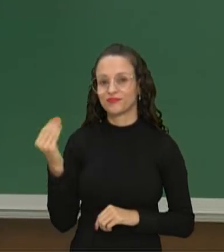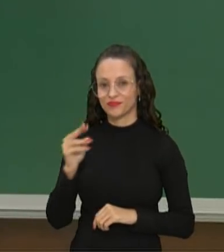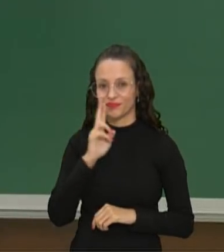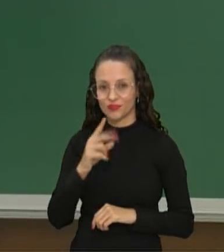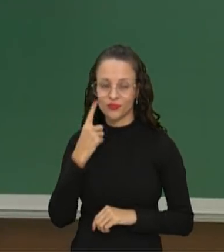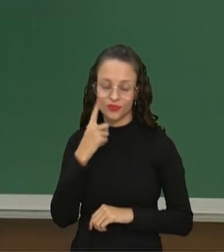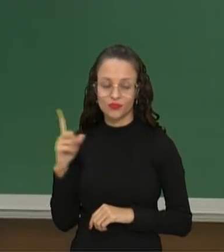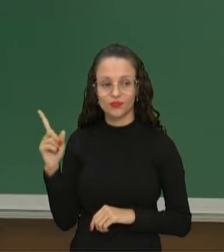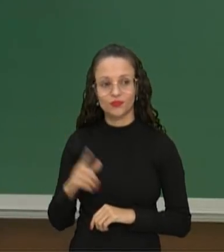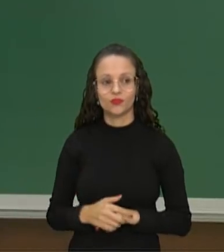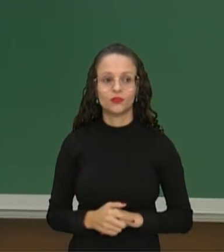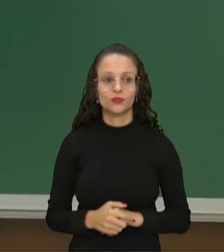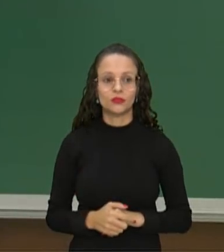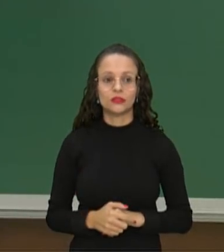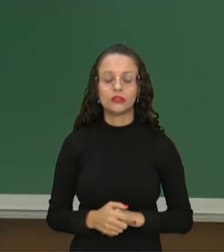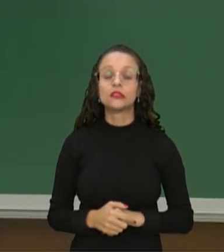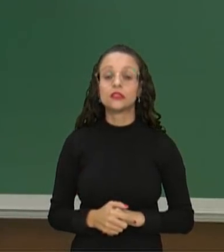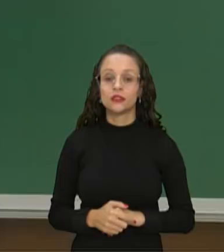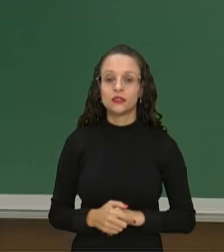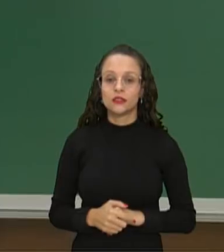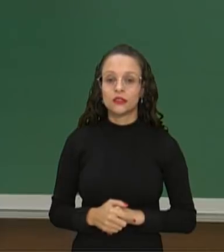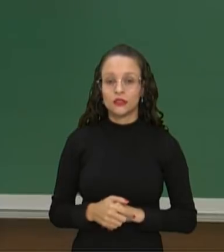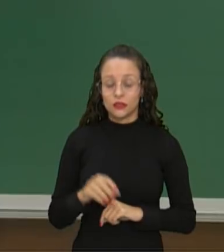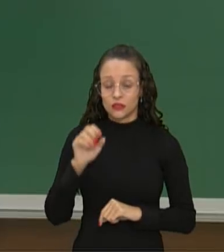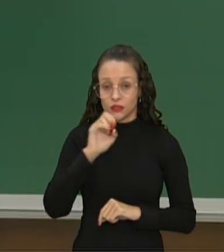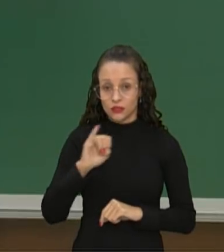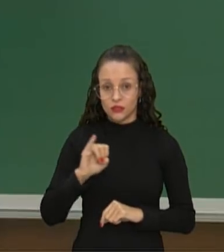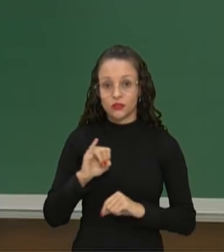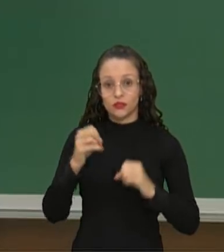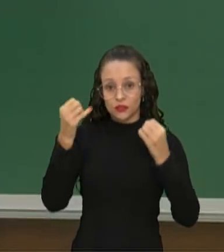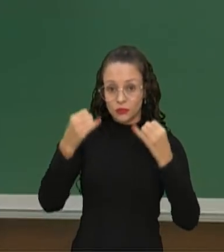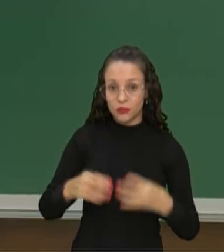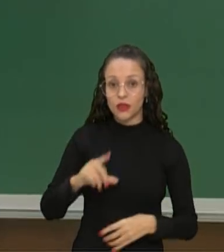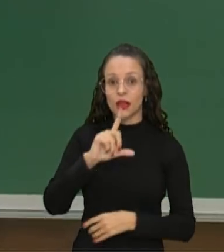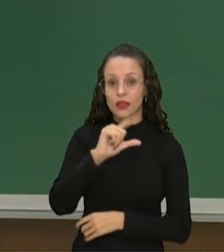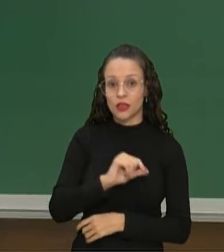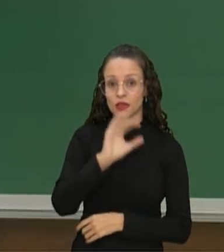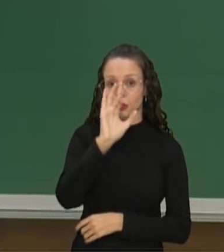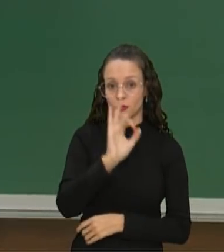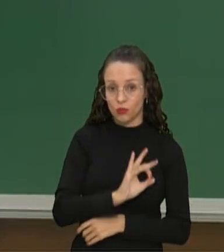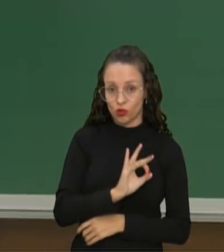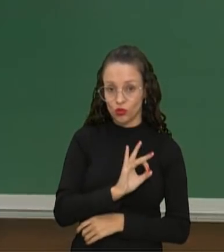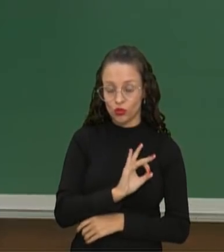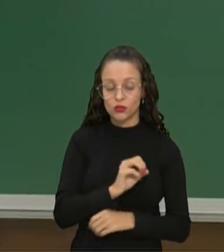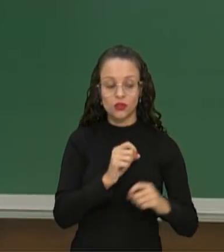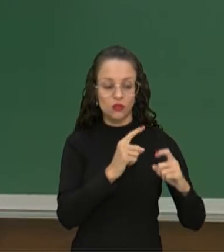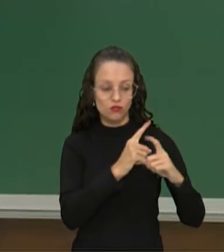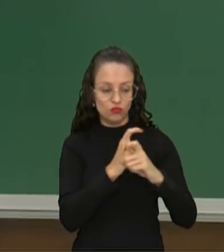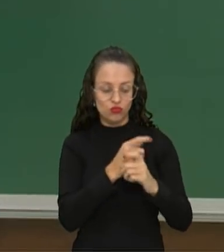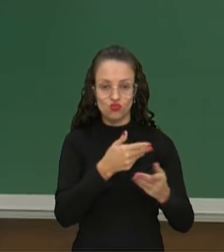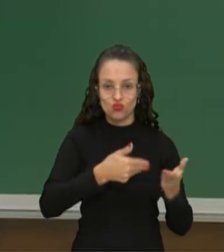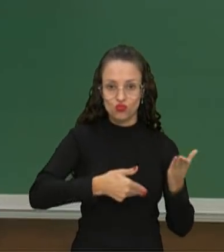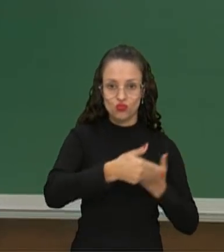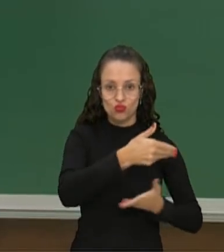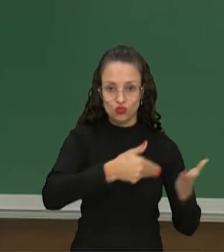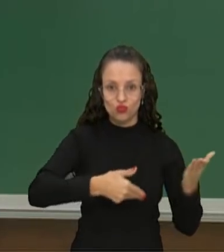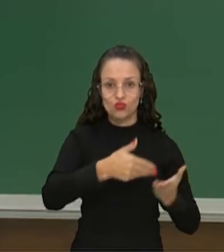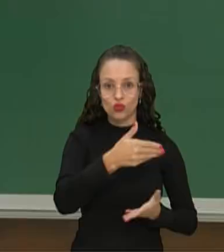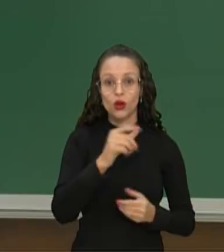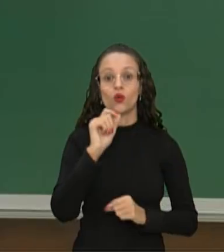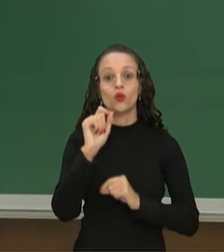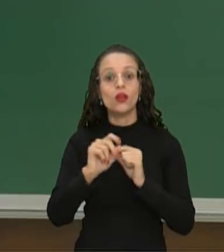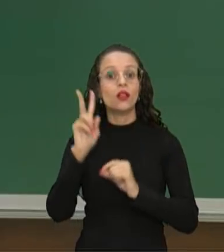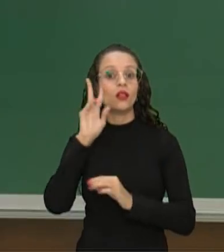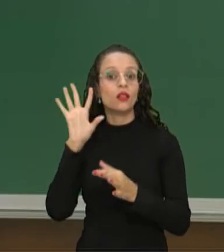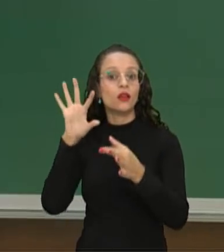mas vamos lá, gente. Se tá dizendo ali pra você, ó, que 10% teve o crossing over, que teve essa troca, eu tenho que